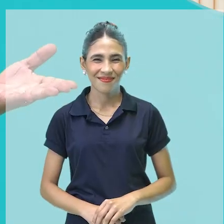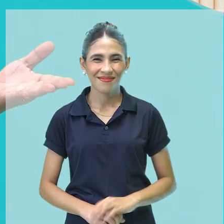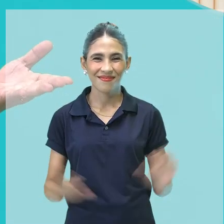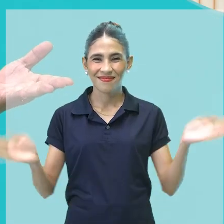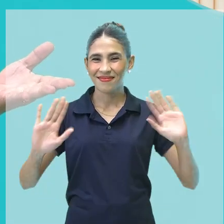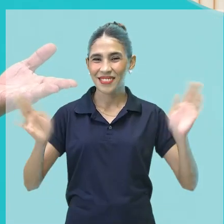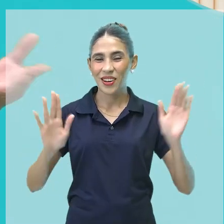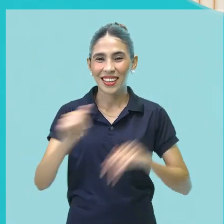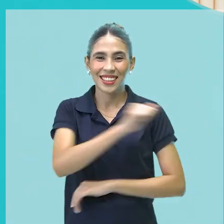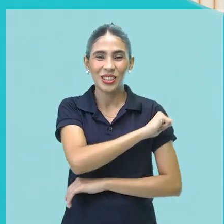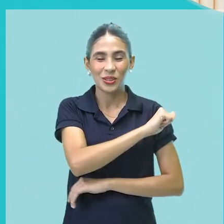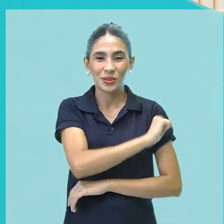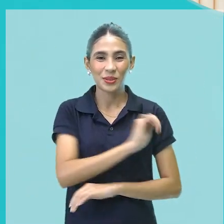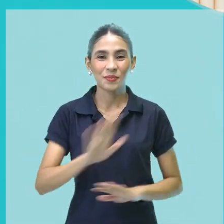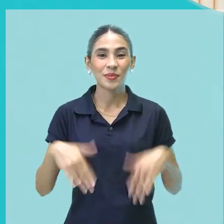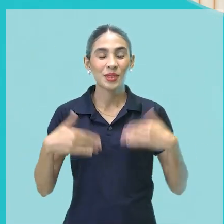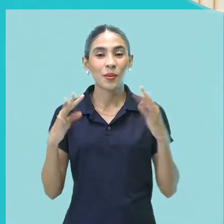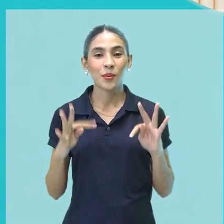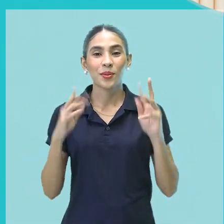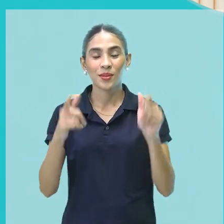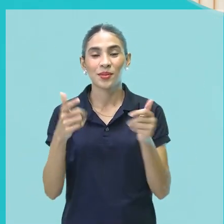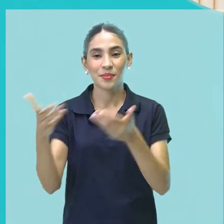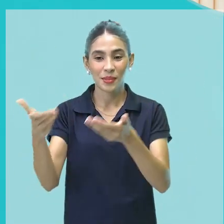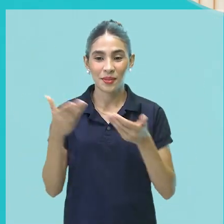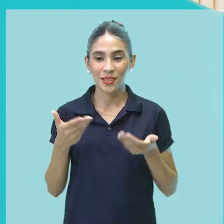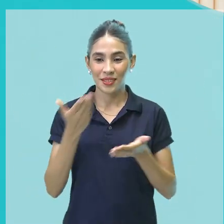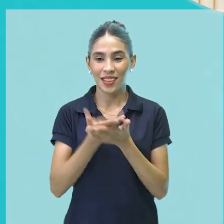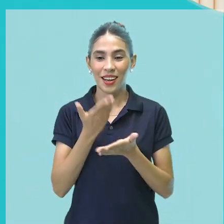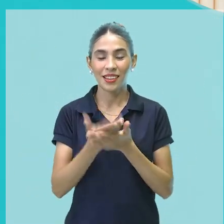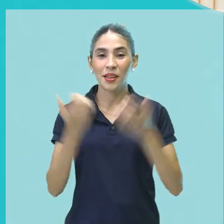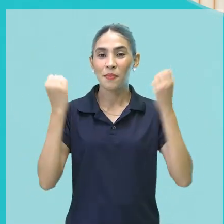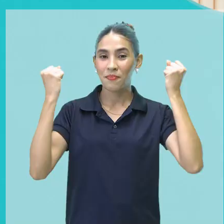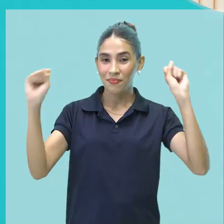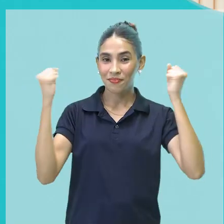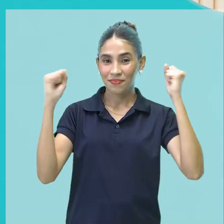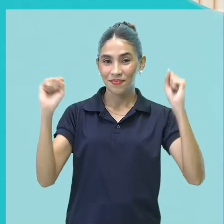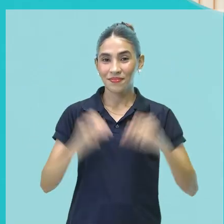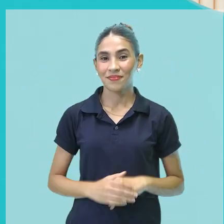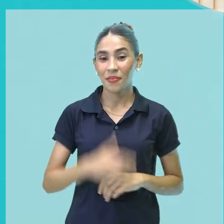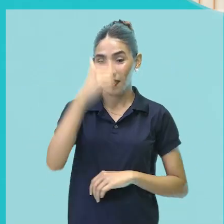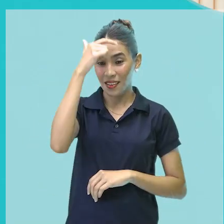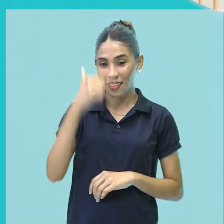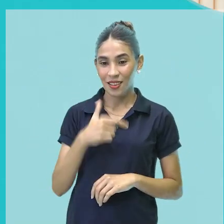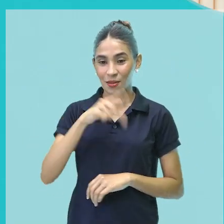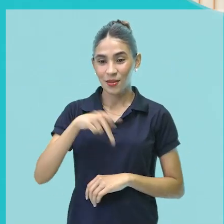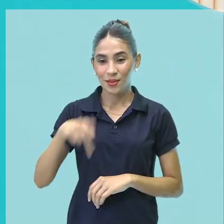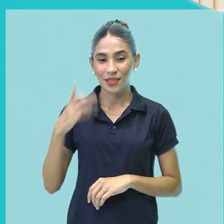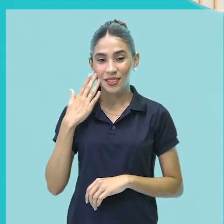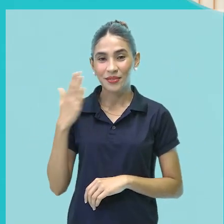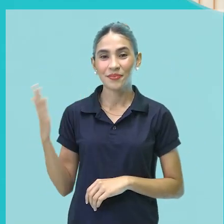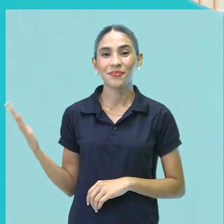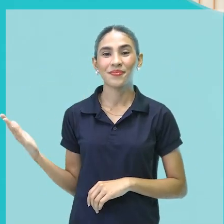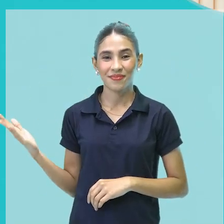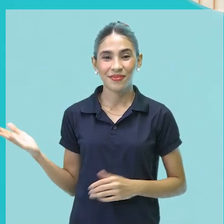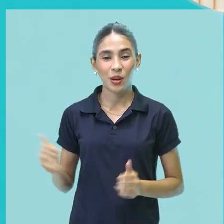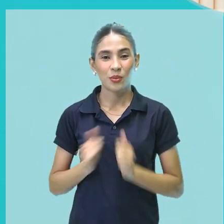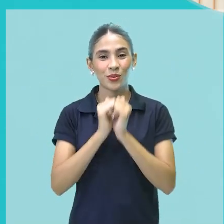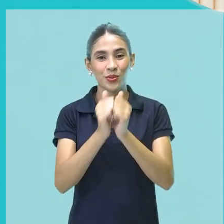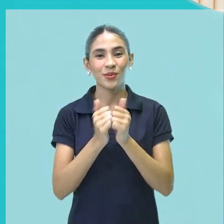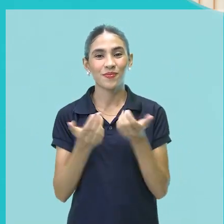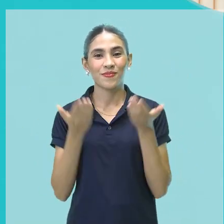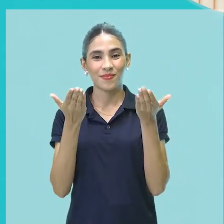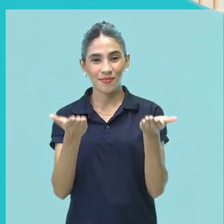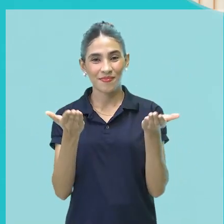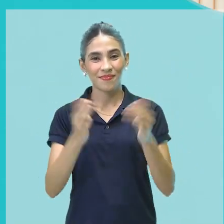Oi, gente! Sejam bem-vindos à nossa aula de Educação Física. Eu sou a professora Jucimara Brito, estou aqui com vocês